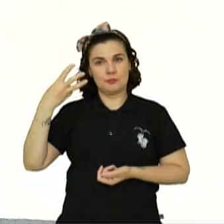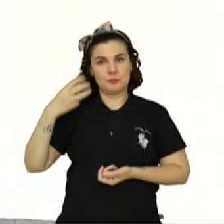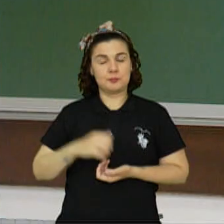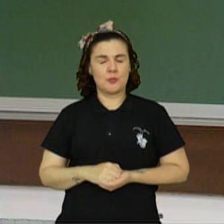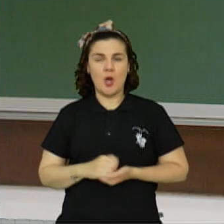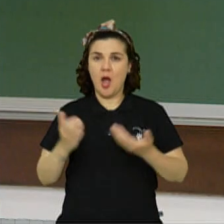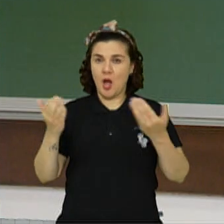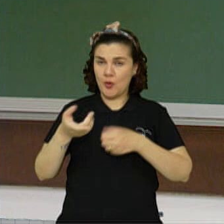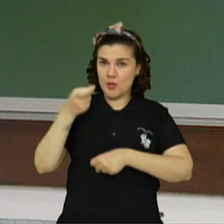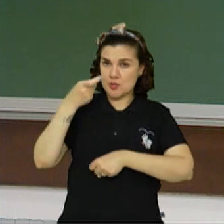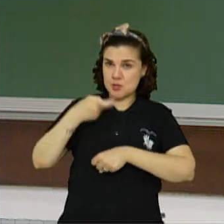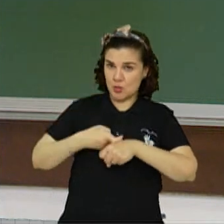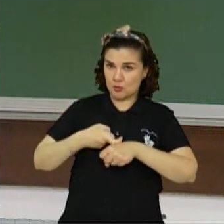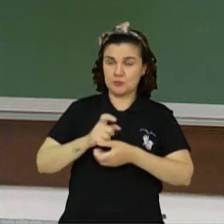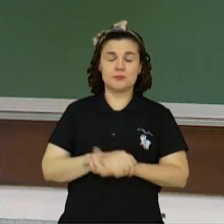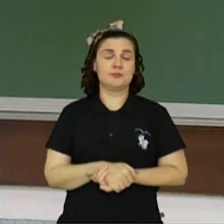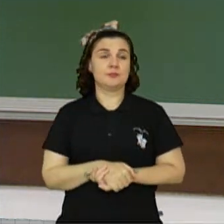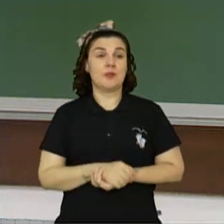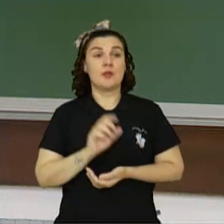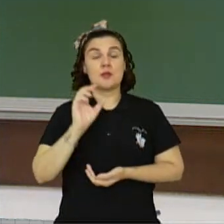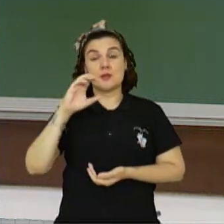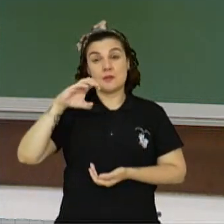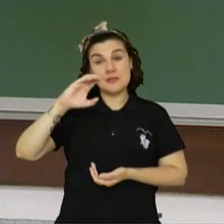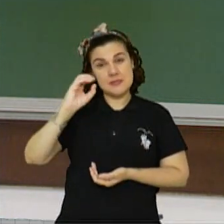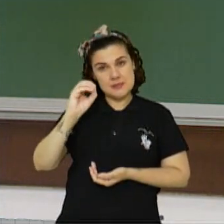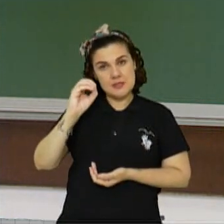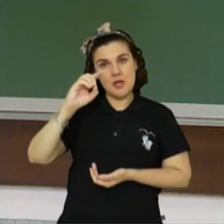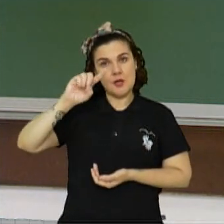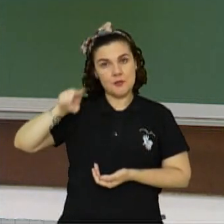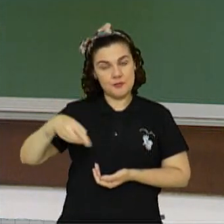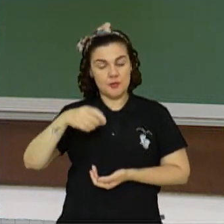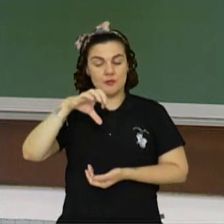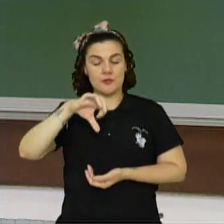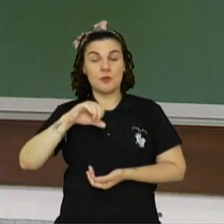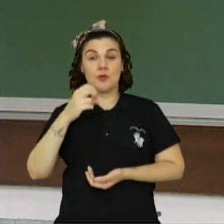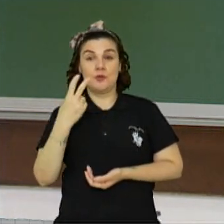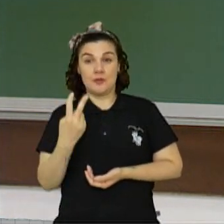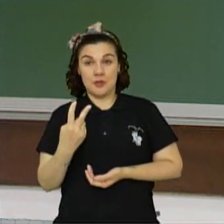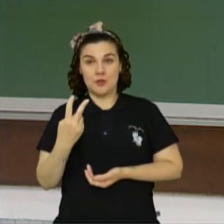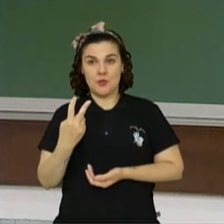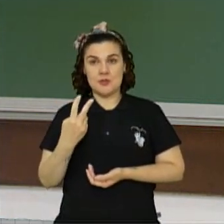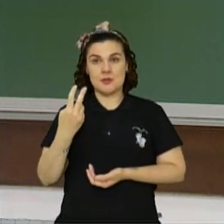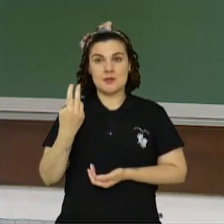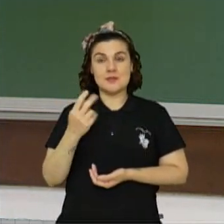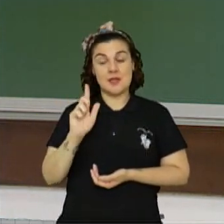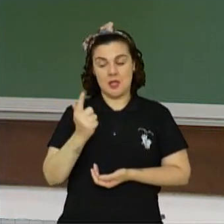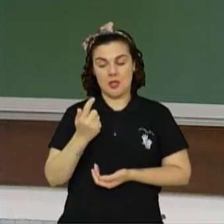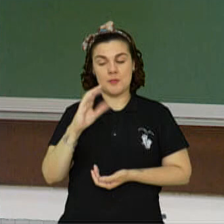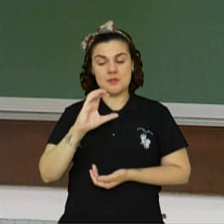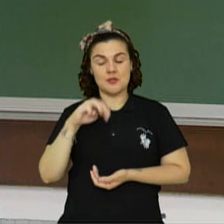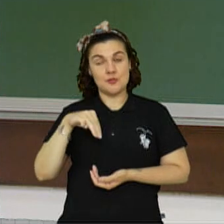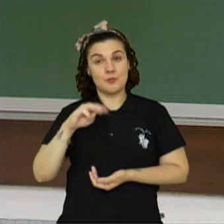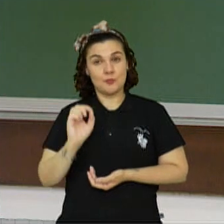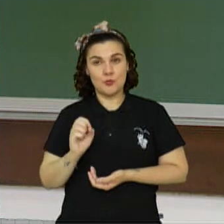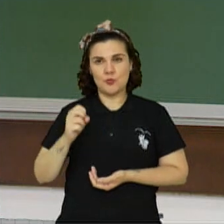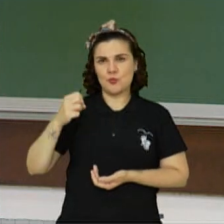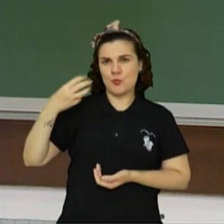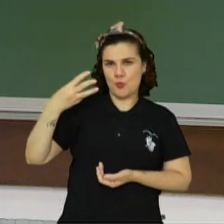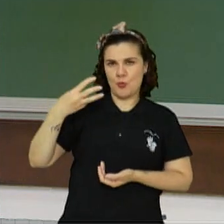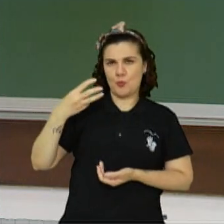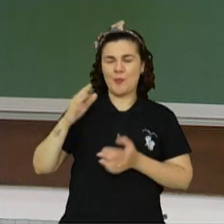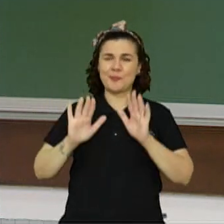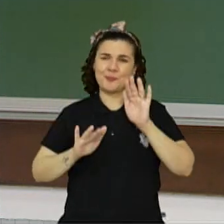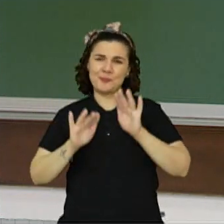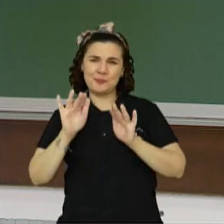No estado sólido, é de aproximadamente 0,92 gramas por centímetro cúbico. É muito,